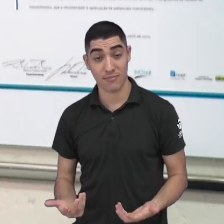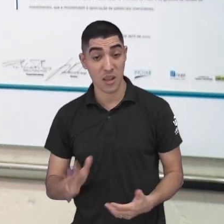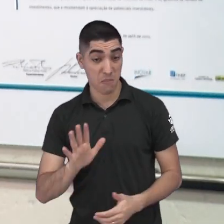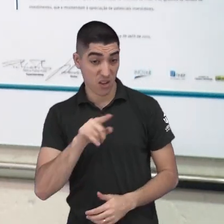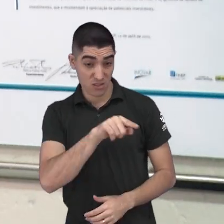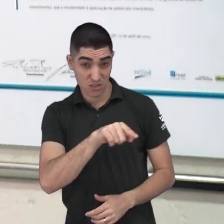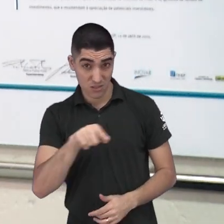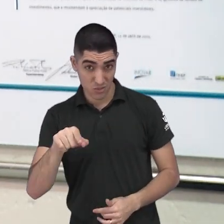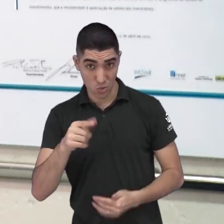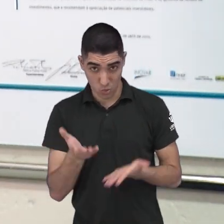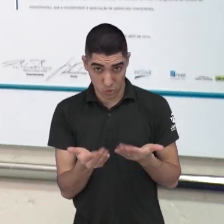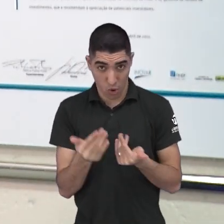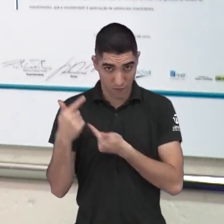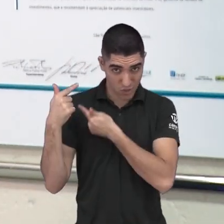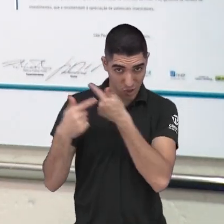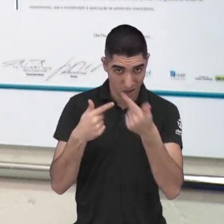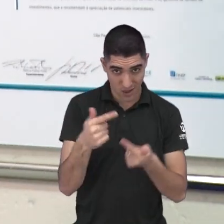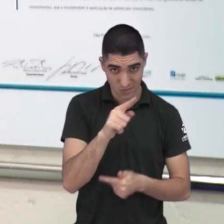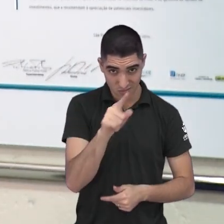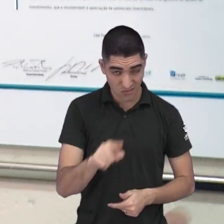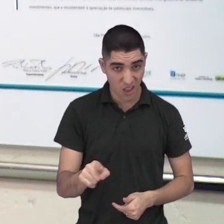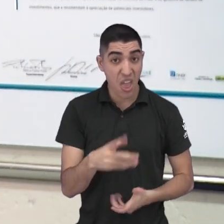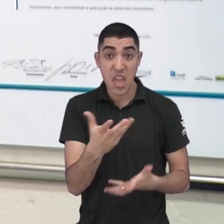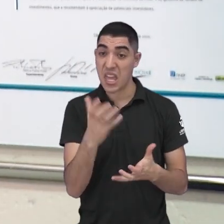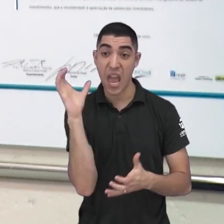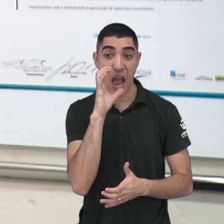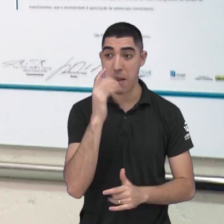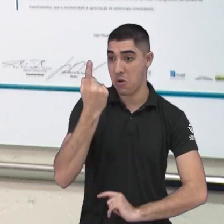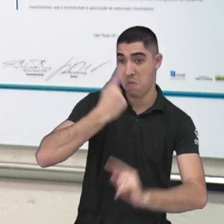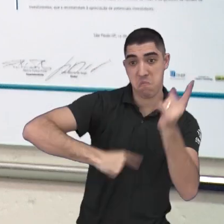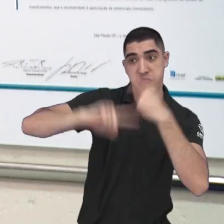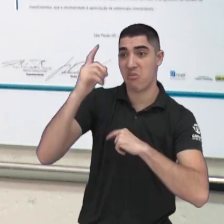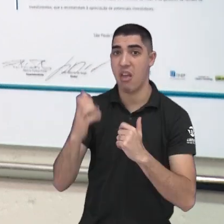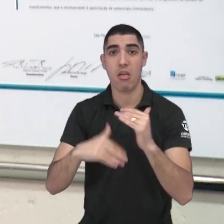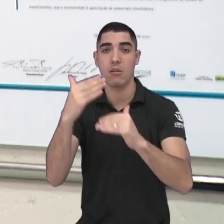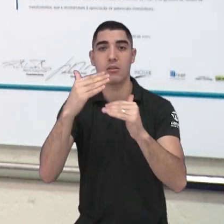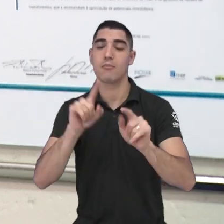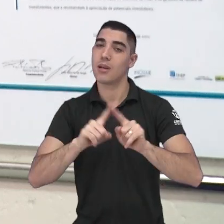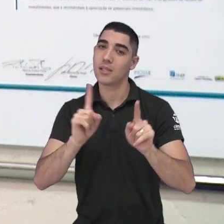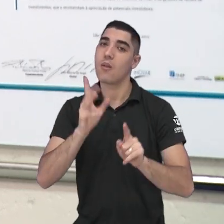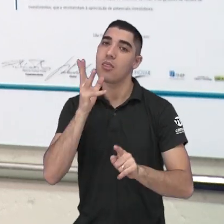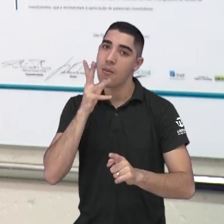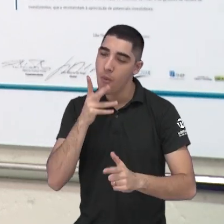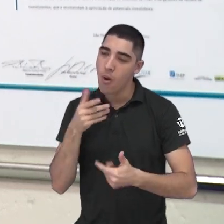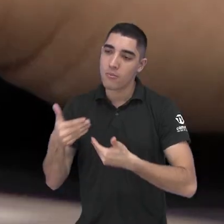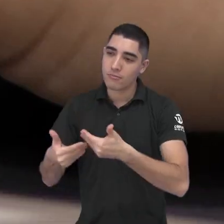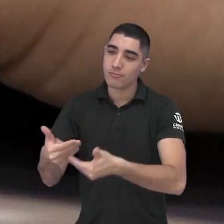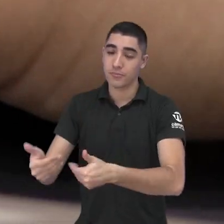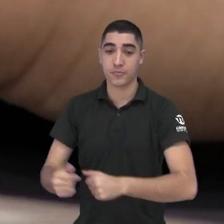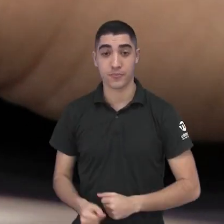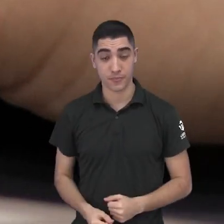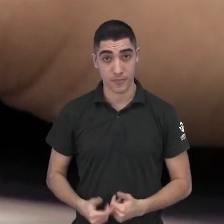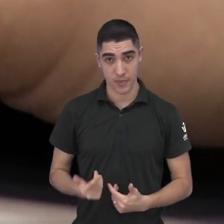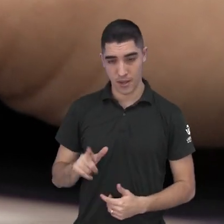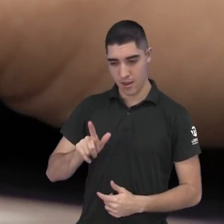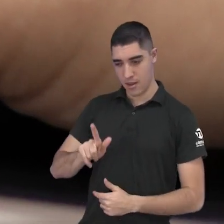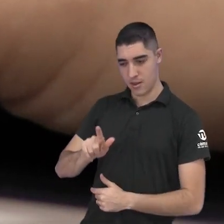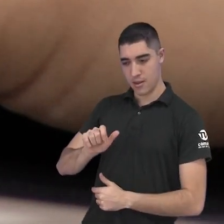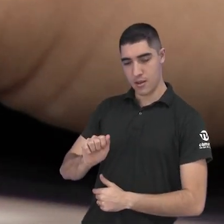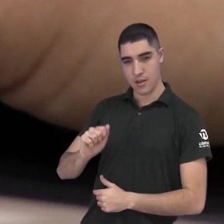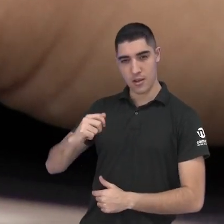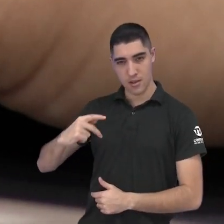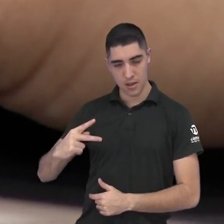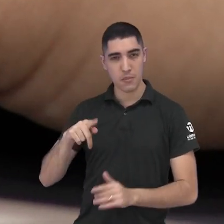E, enquanto isso, essa geração ela quer crescer rápido, quer avançar rápido e, às vezes, não funciona dessa mesma forma. Segundo pesquisa da